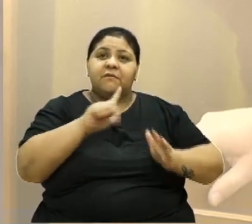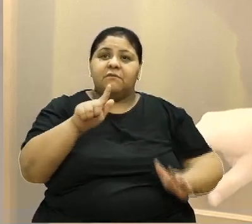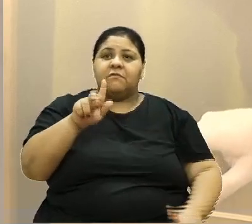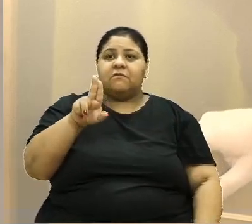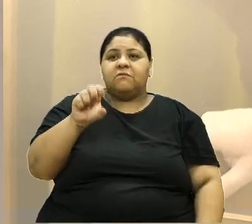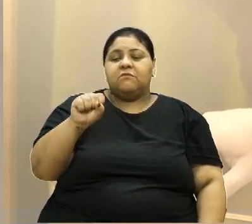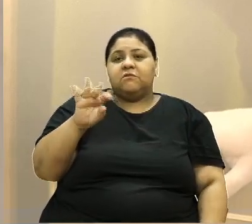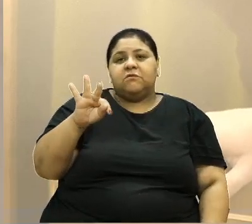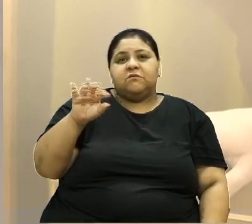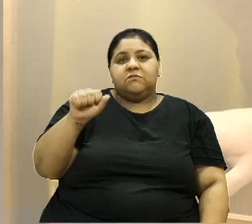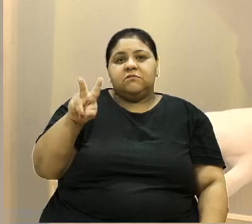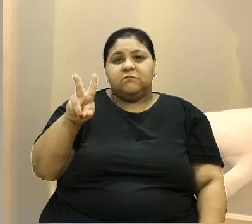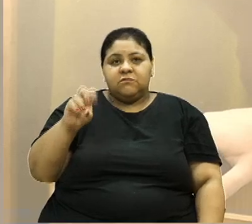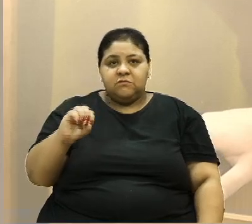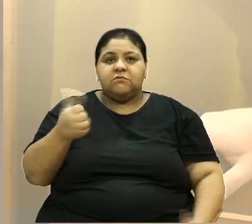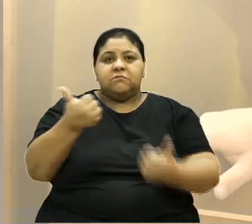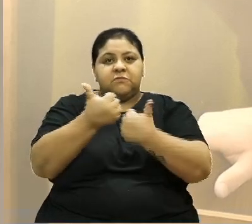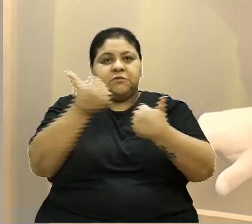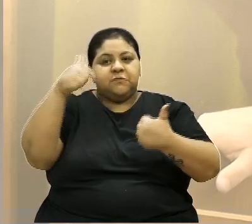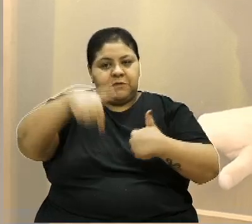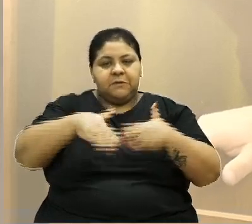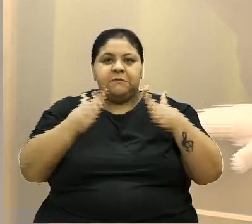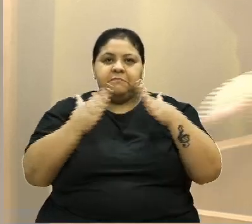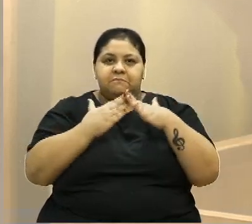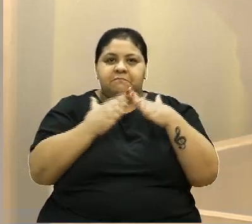Vieira, que foi meu assessor aqui na casa.